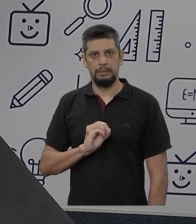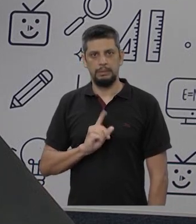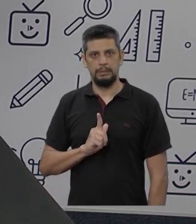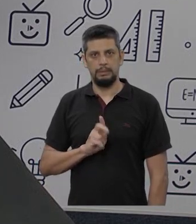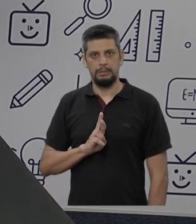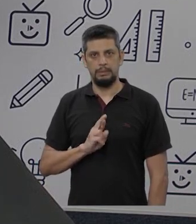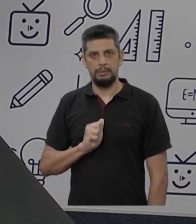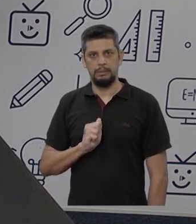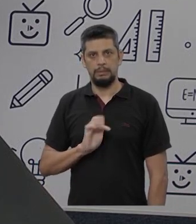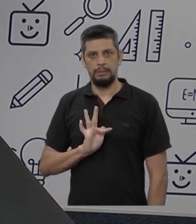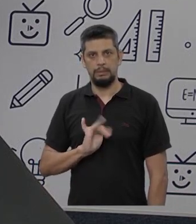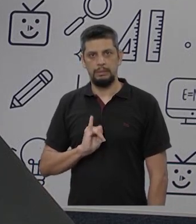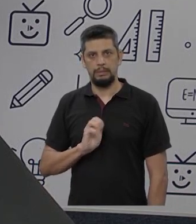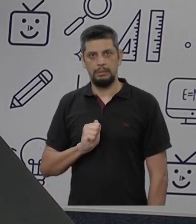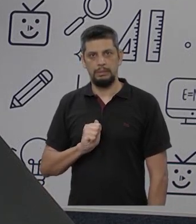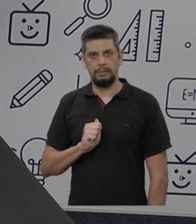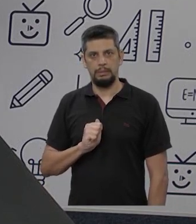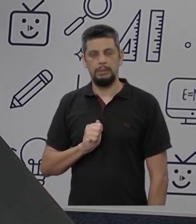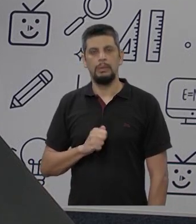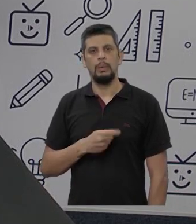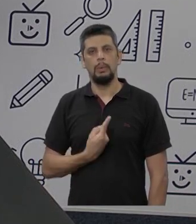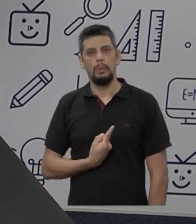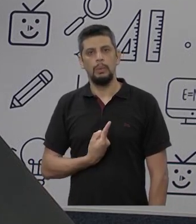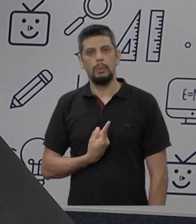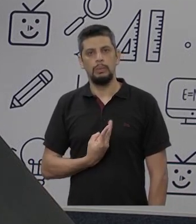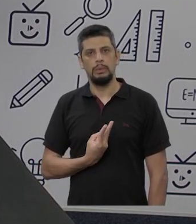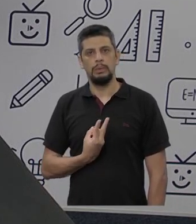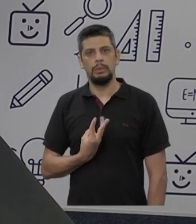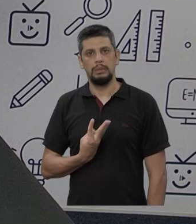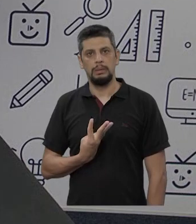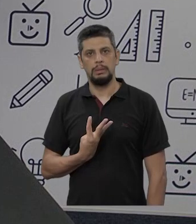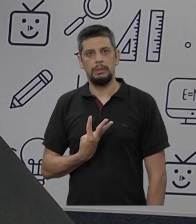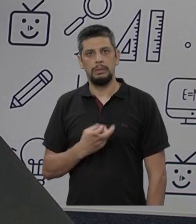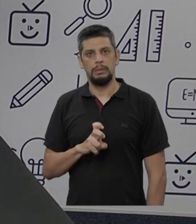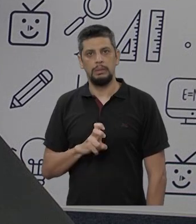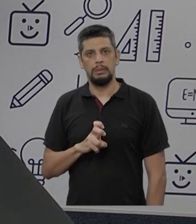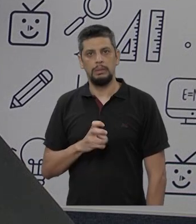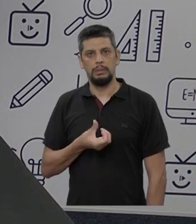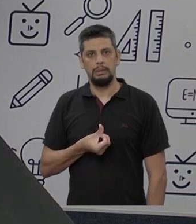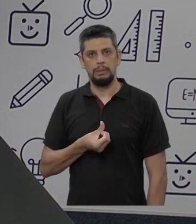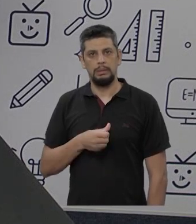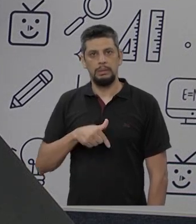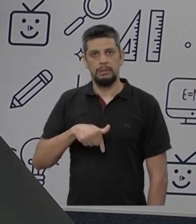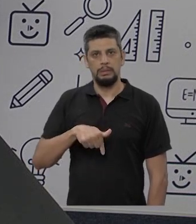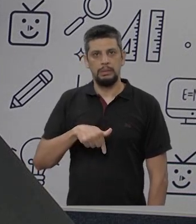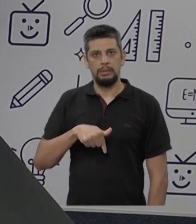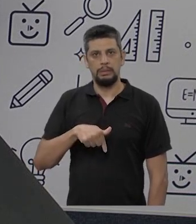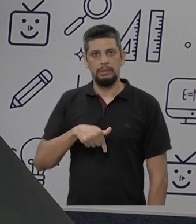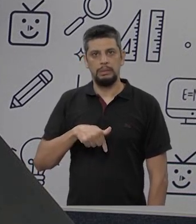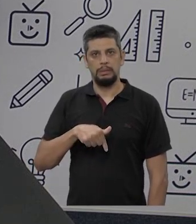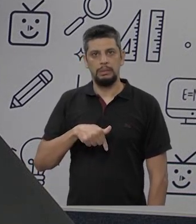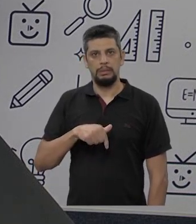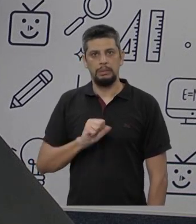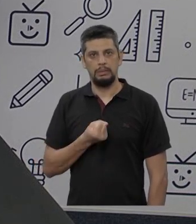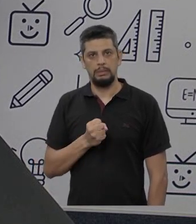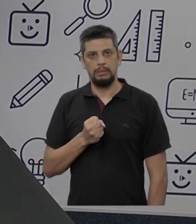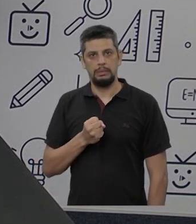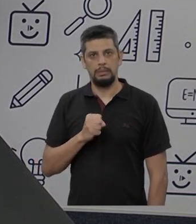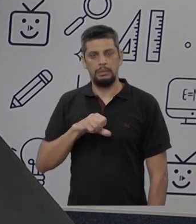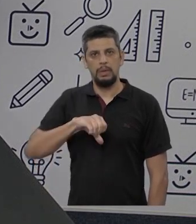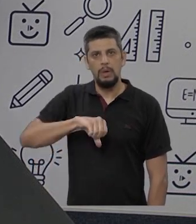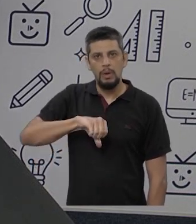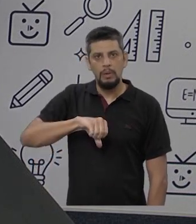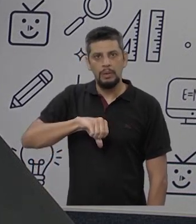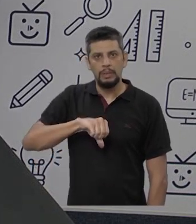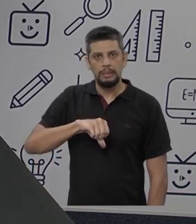Biografia. Vamos contar. 1, 2, 3, 4, 5, 6, 7,